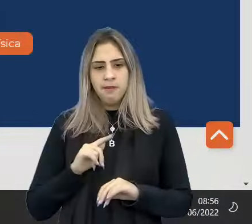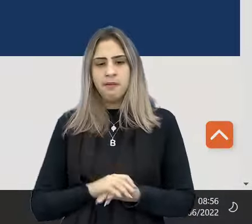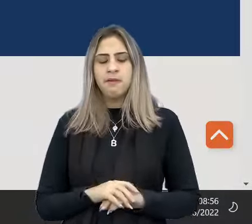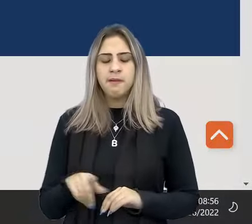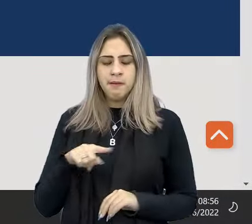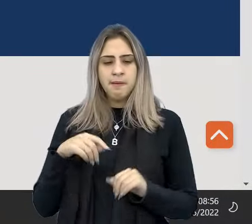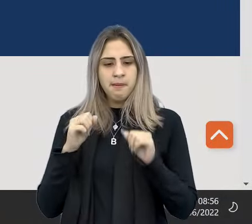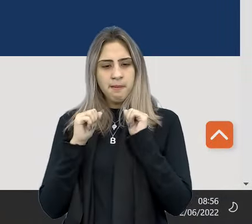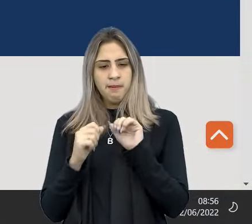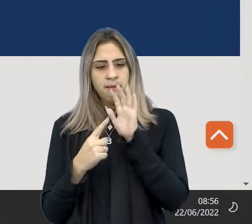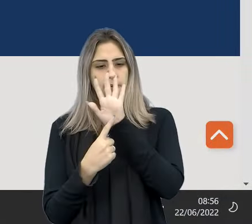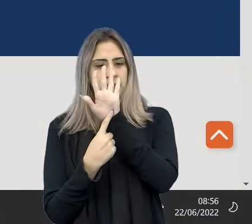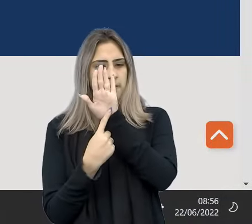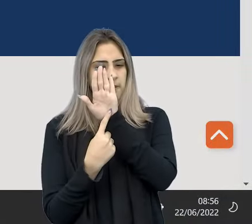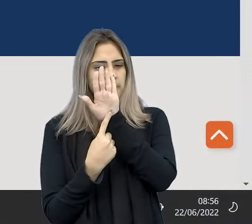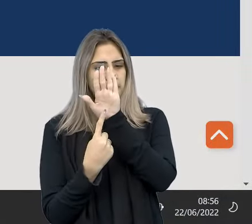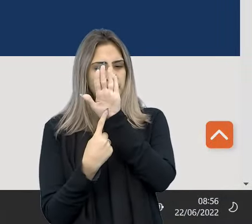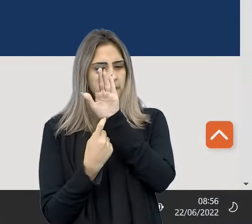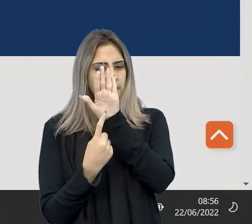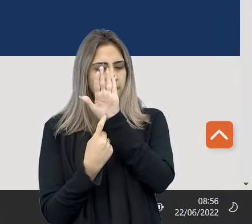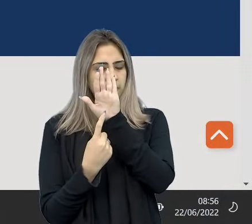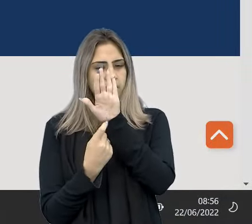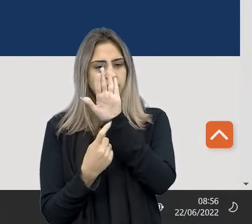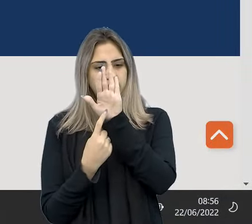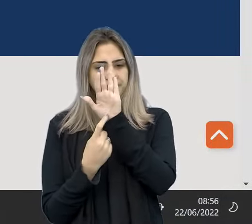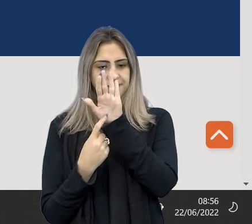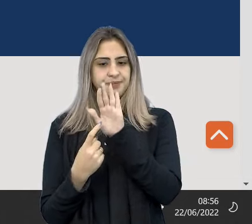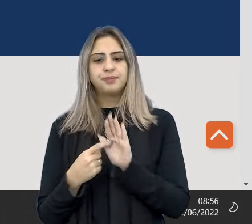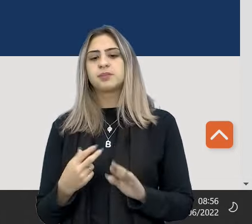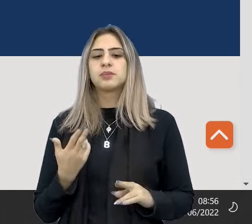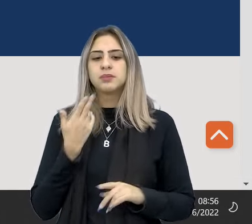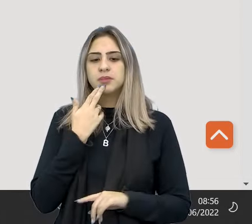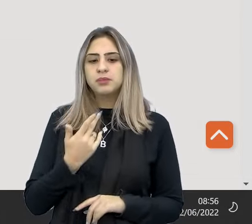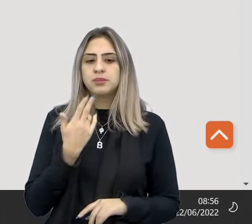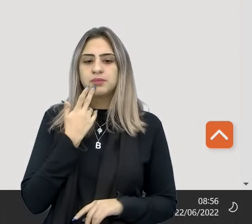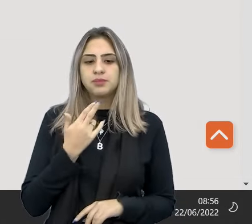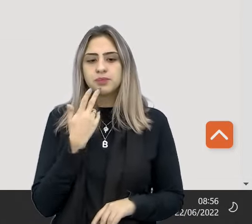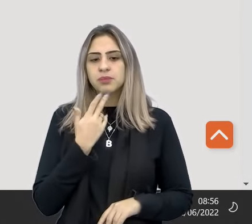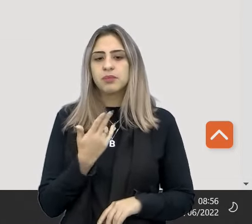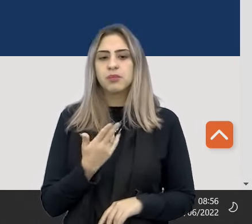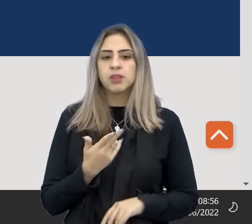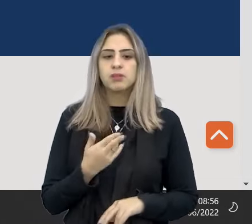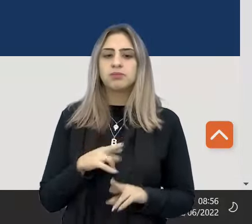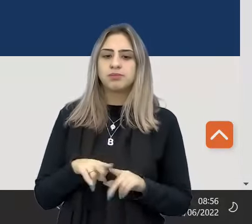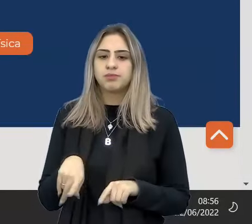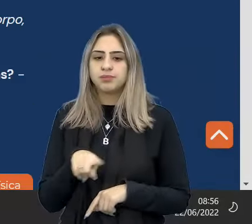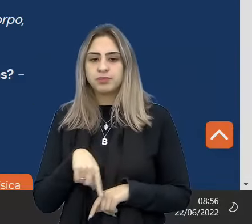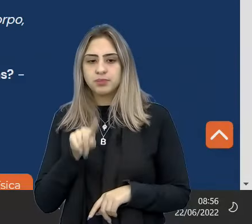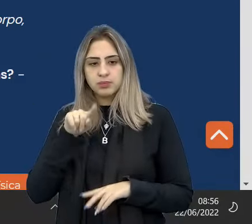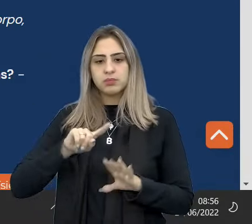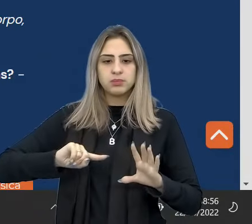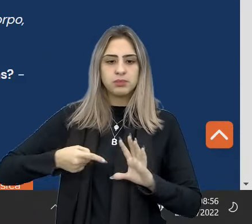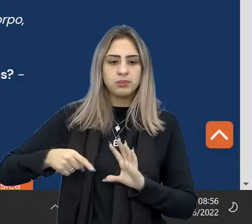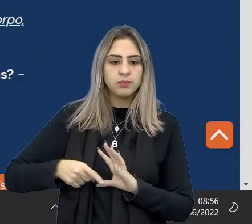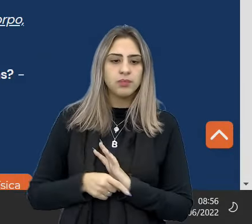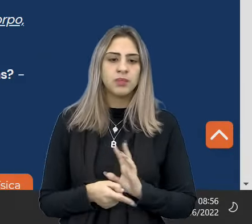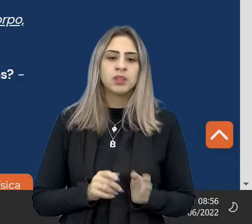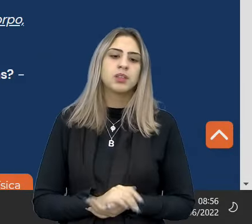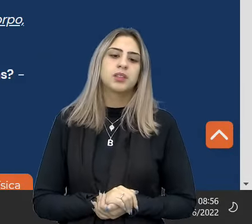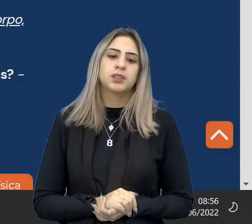também podem clicar, né, na disciplina, né, no componente de vocês e ver aí em quais são os aprofundamentos que